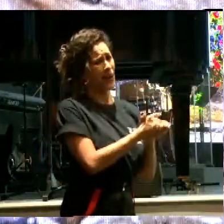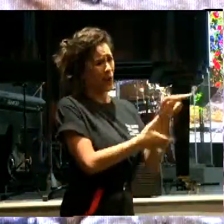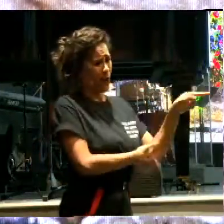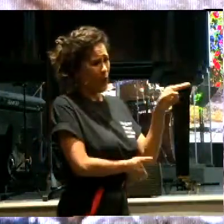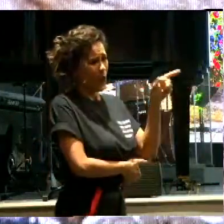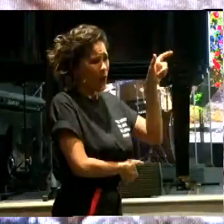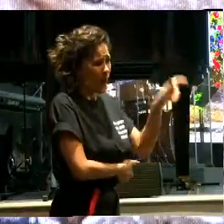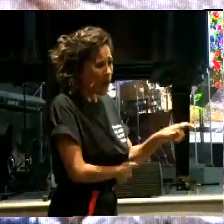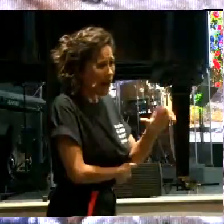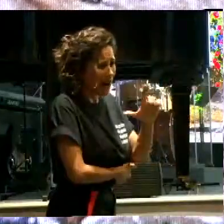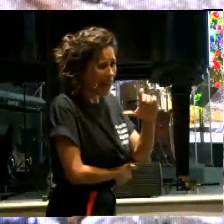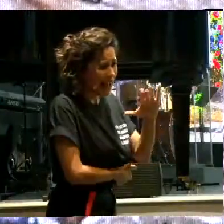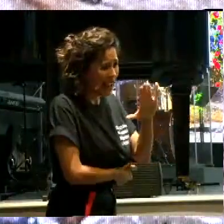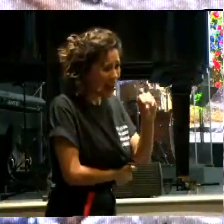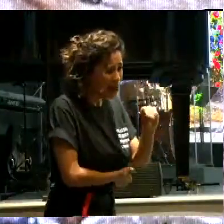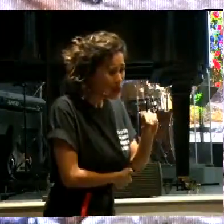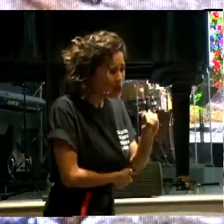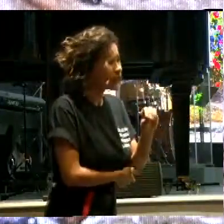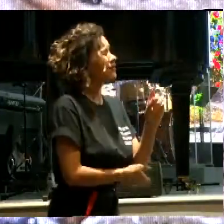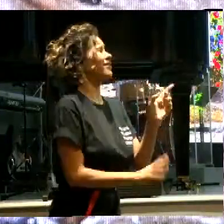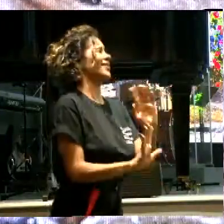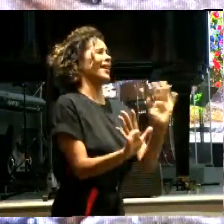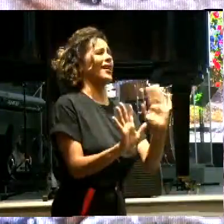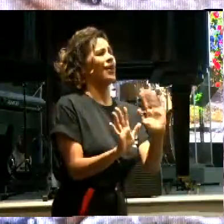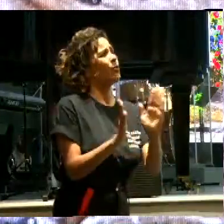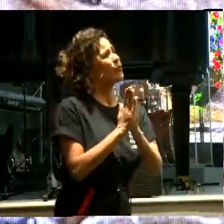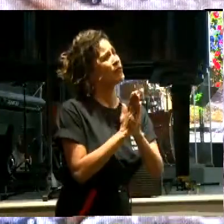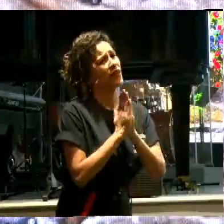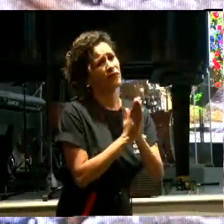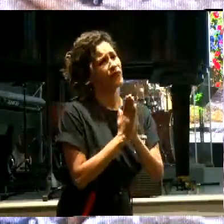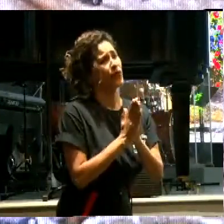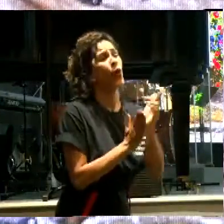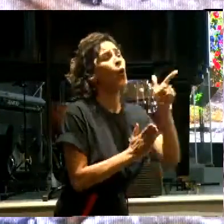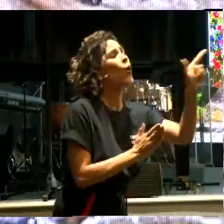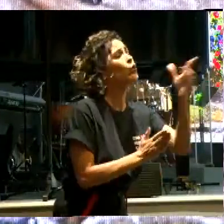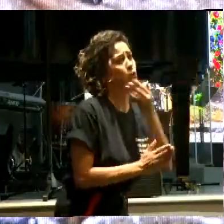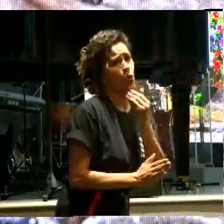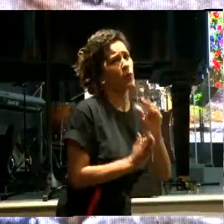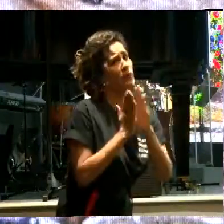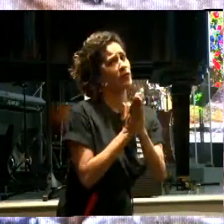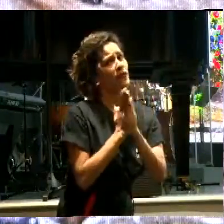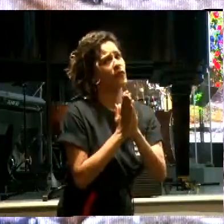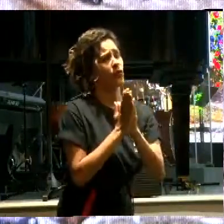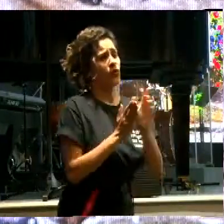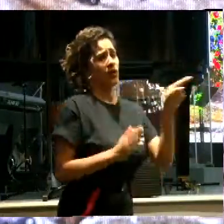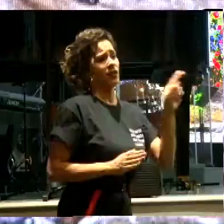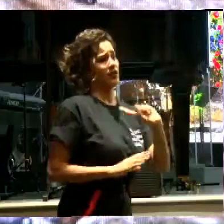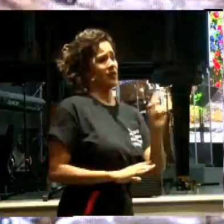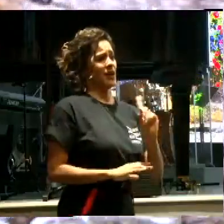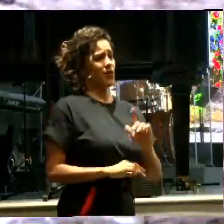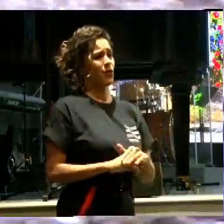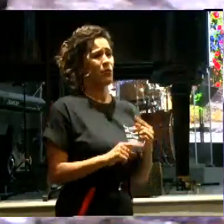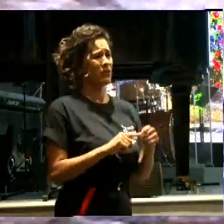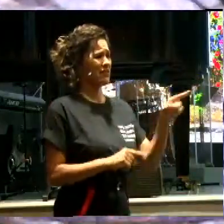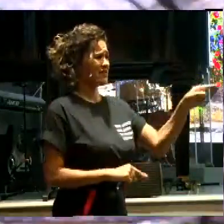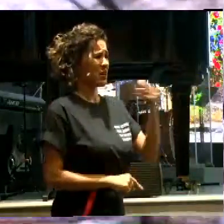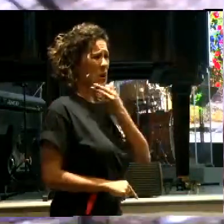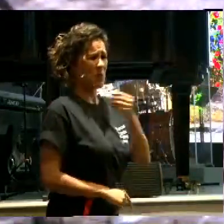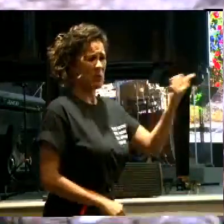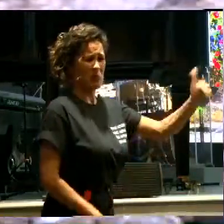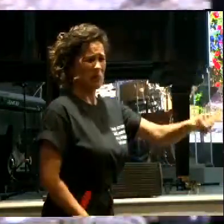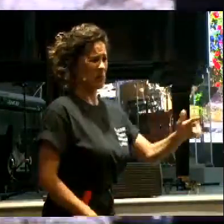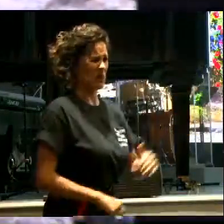Você pode namorar até o Zé das Couve, mas ele não. Sabe por quê? Porque ele não tem futuro, ele não